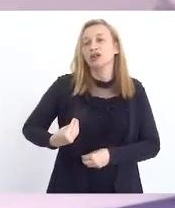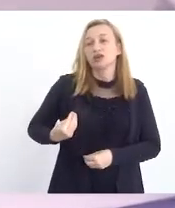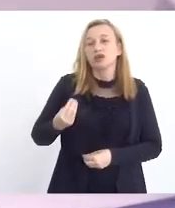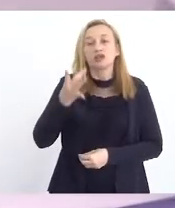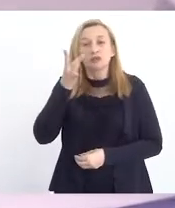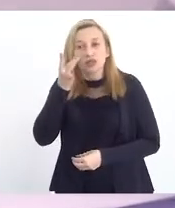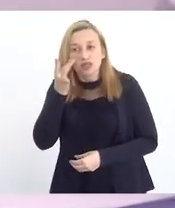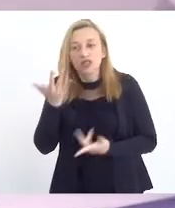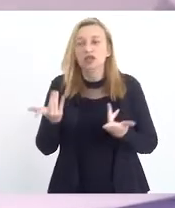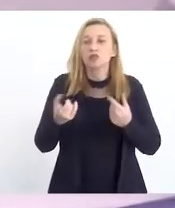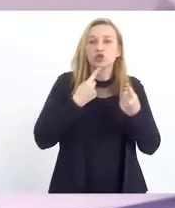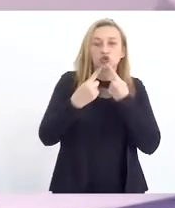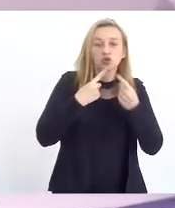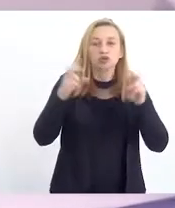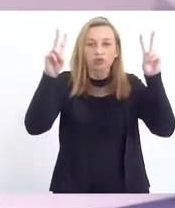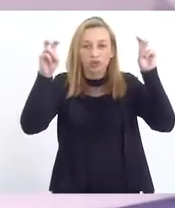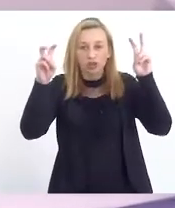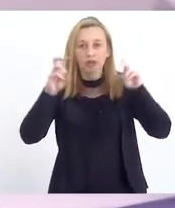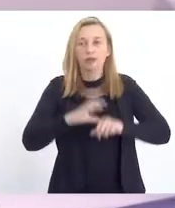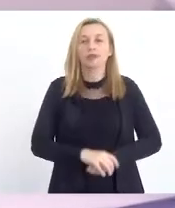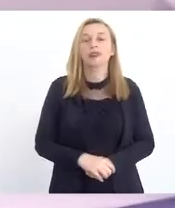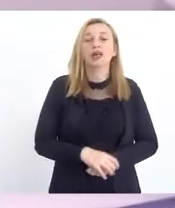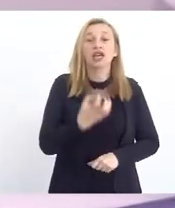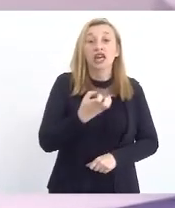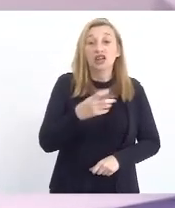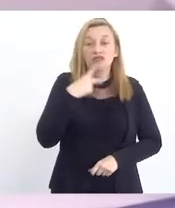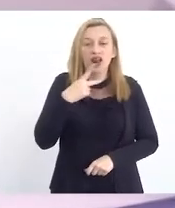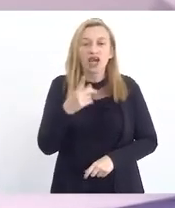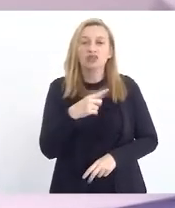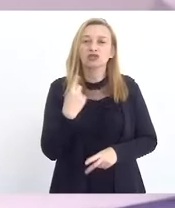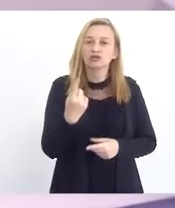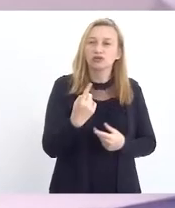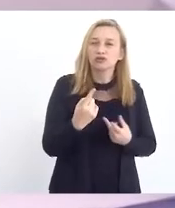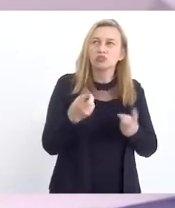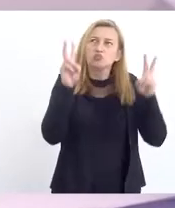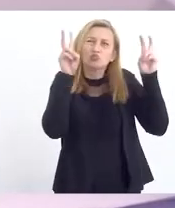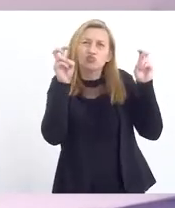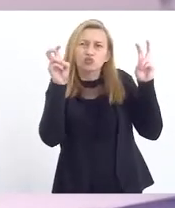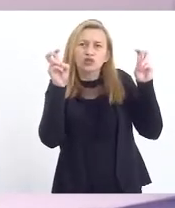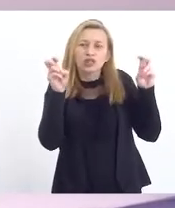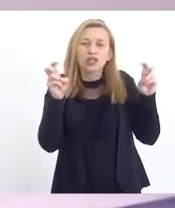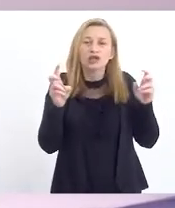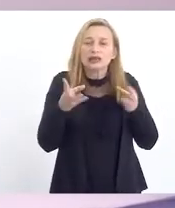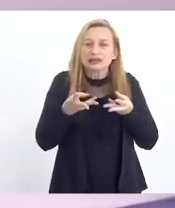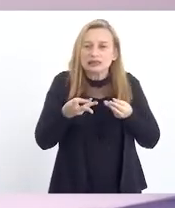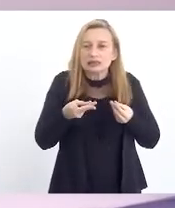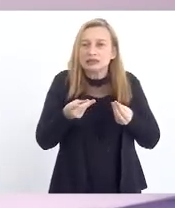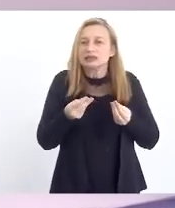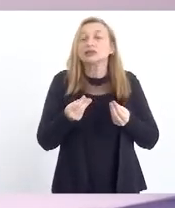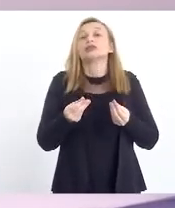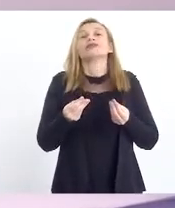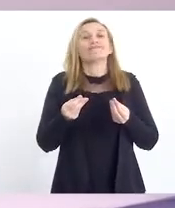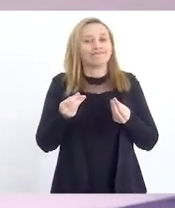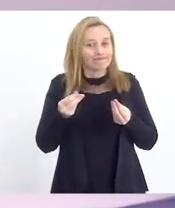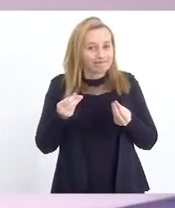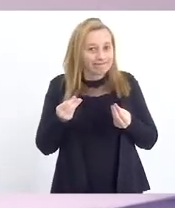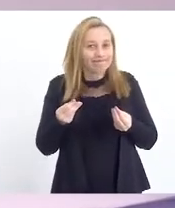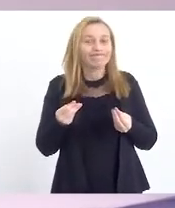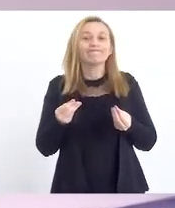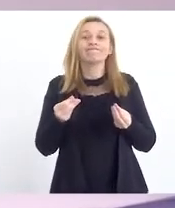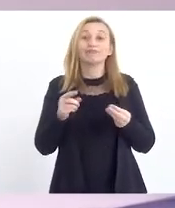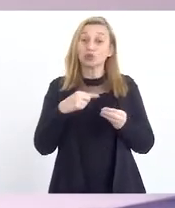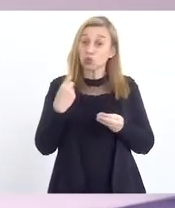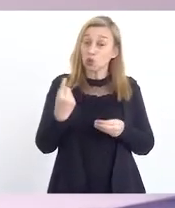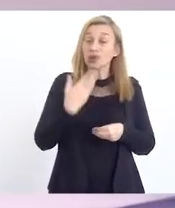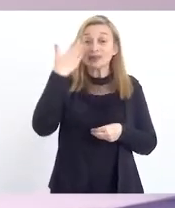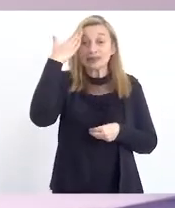com uma discussão preliminar sobre o tema. Quero dizer que nós estamos tratando aqui de um tema muito sensível, não é? Nós todos